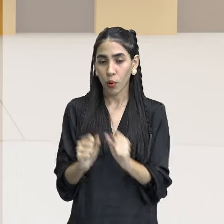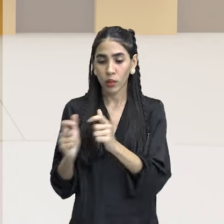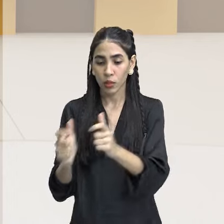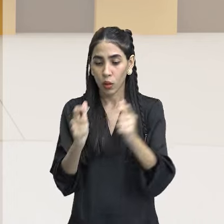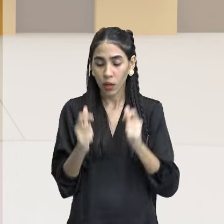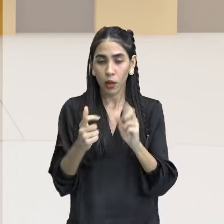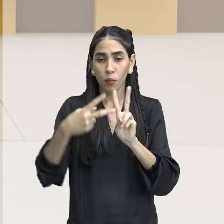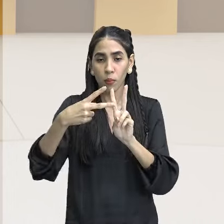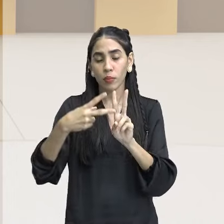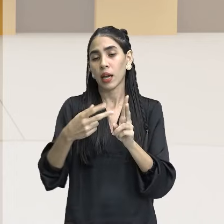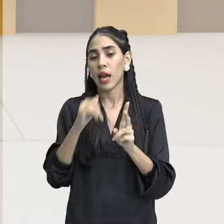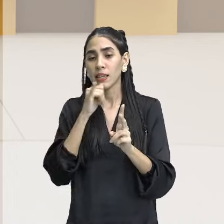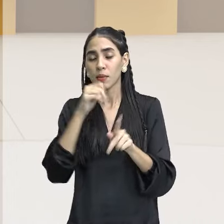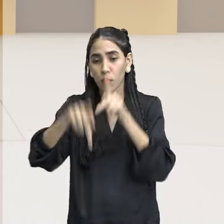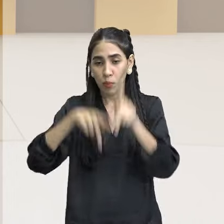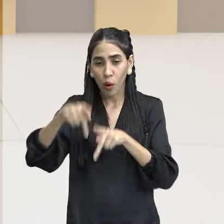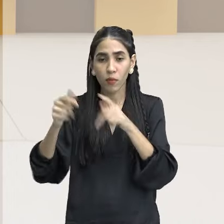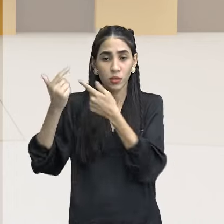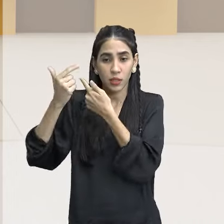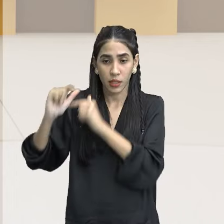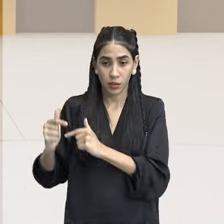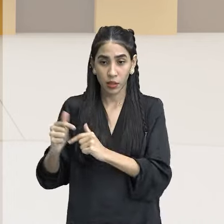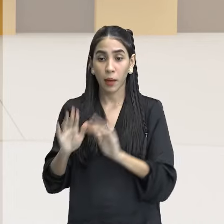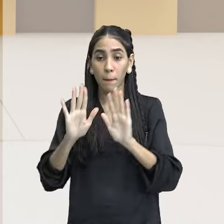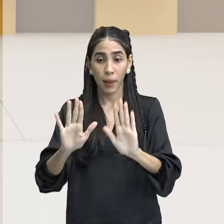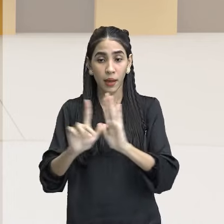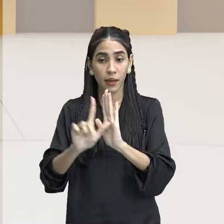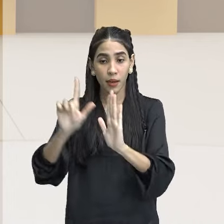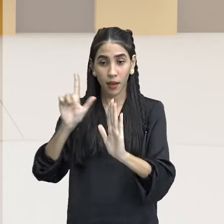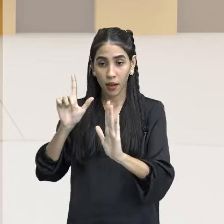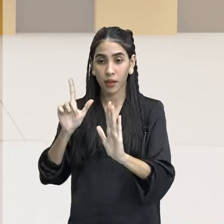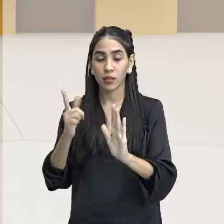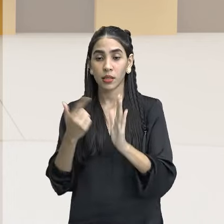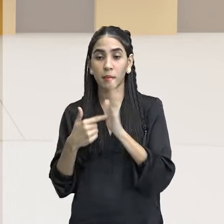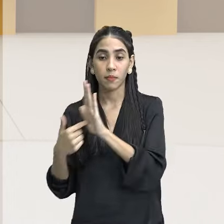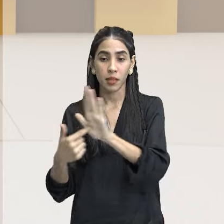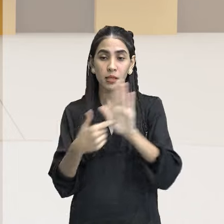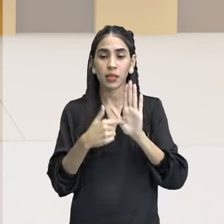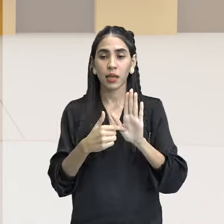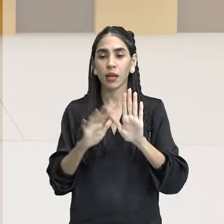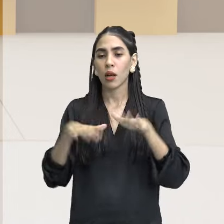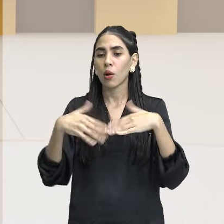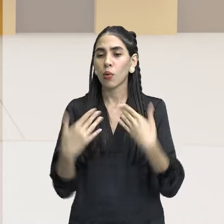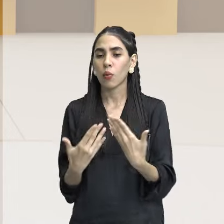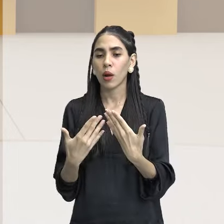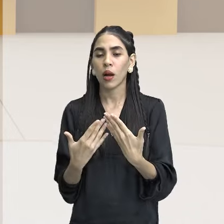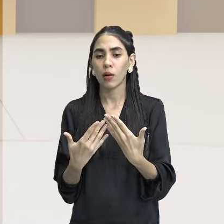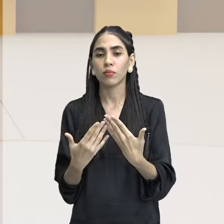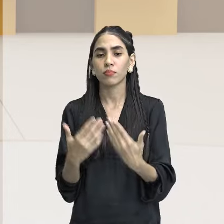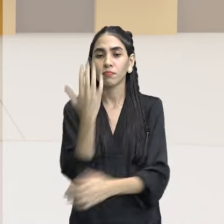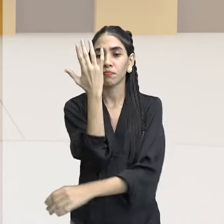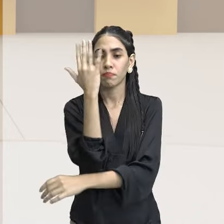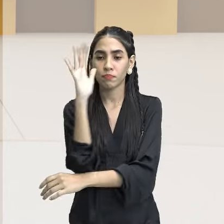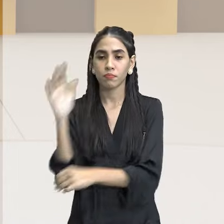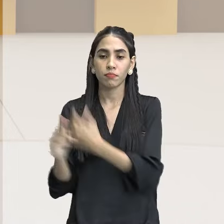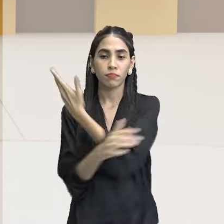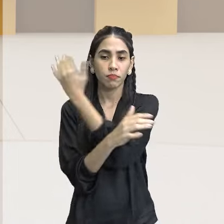povos tradicionais. Mas antes, vamos mostrar, professora Ludmila, quais são essas reservas florestais